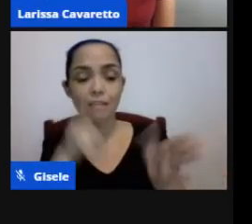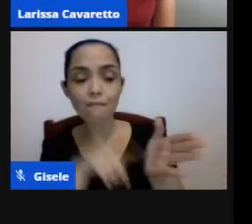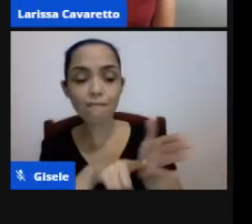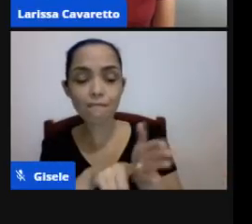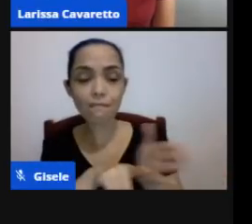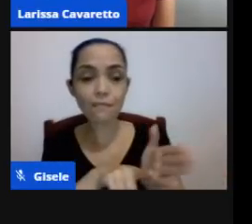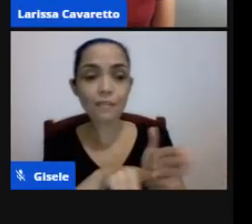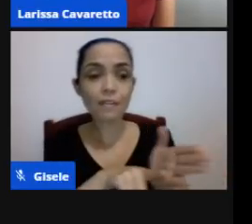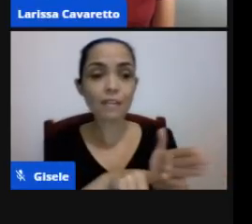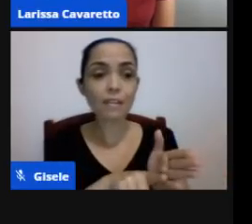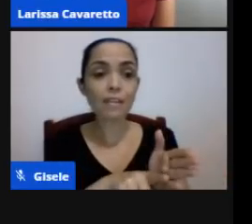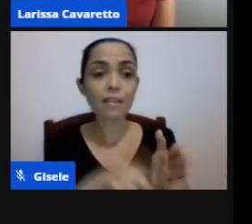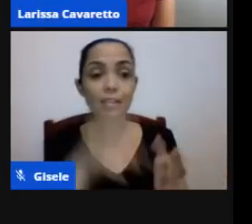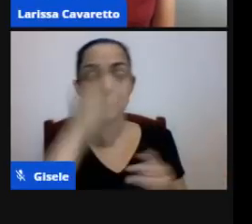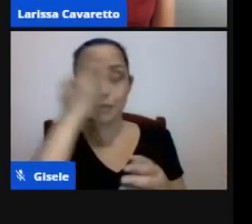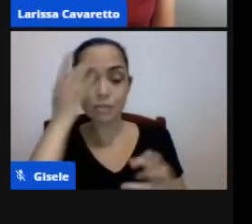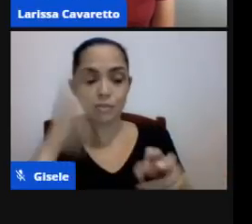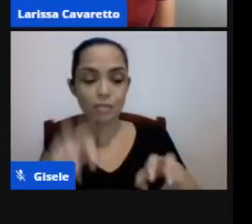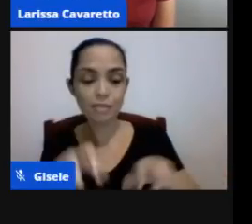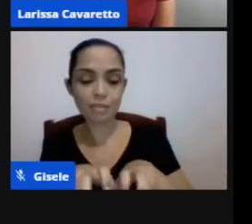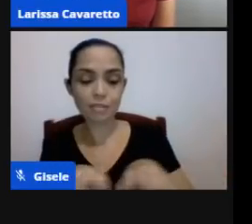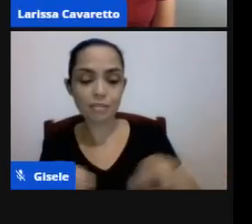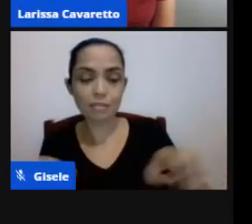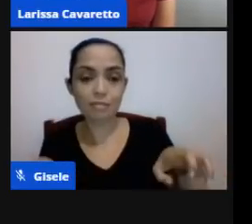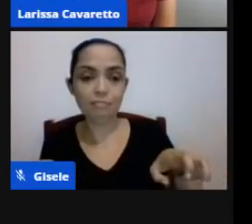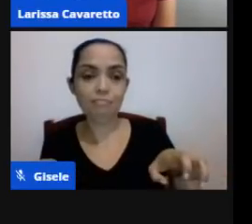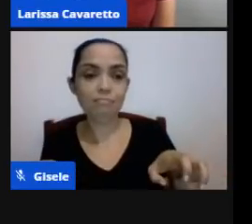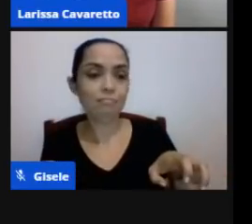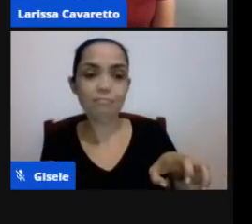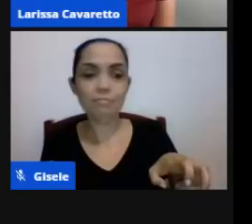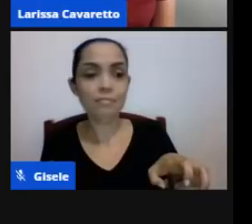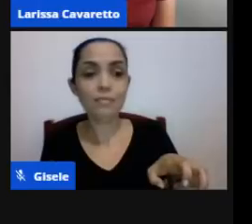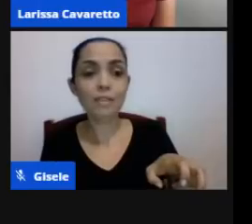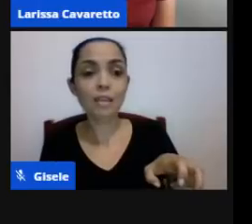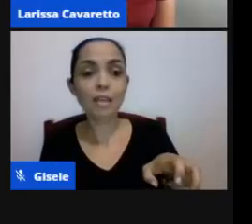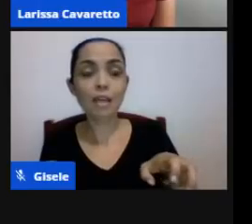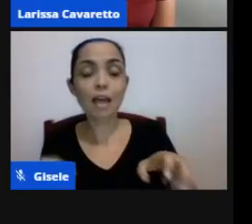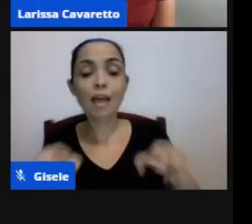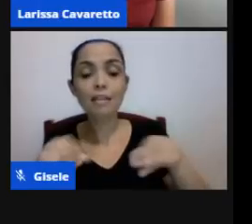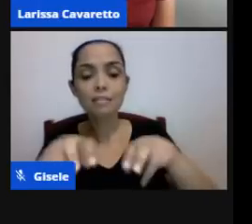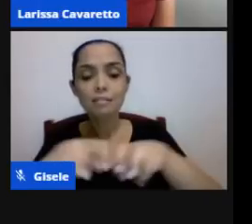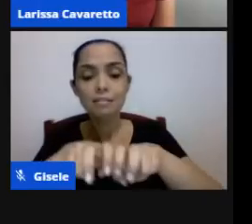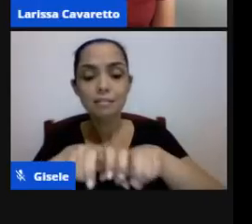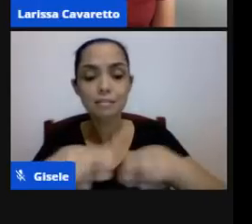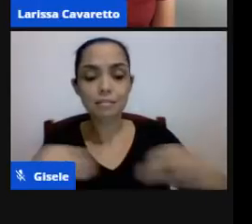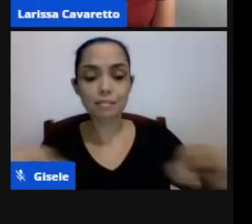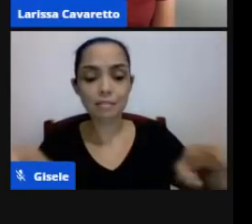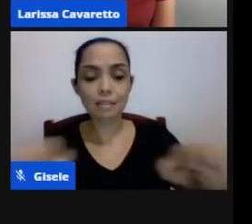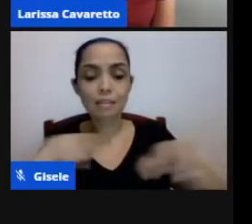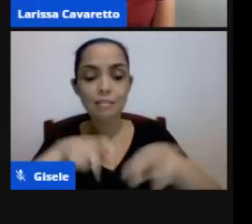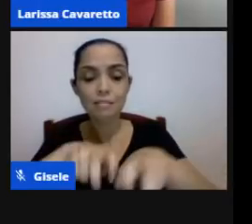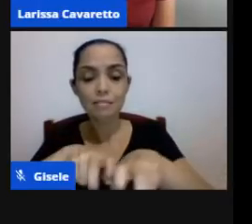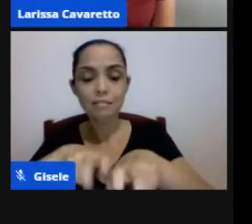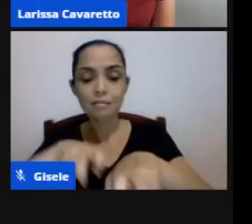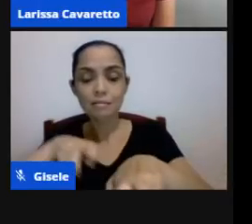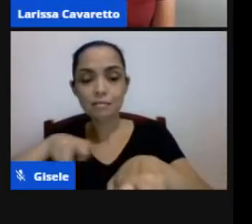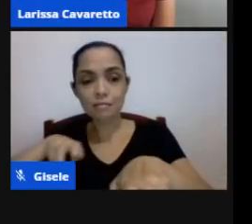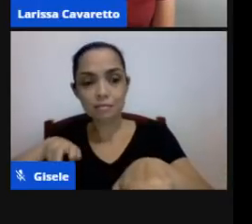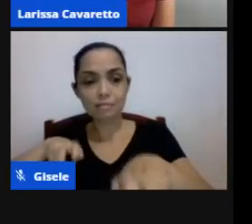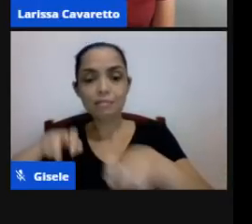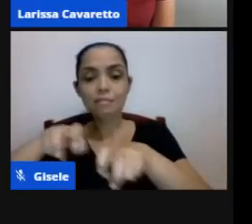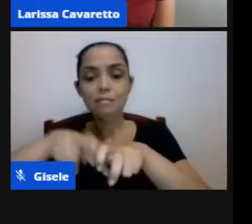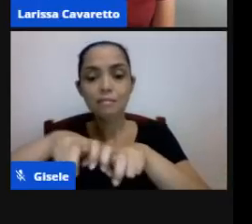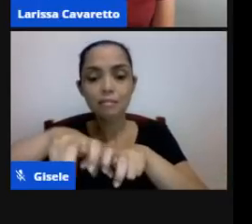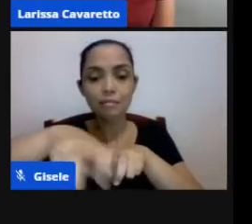as pessoas só distanciam lateralmente. Não é assim, não é só lateralmente, é para todos os lados. Então, para frente e para trás, e lateralmente tem que ter